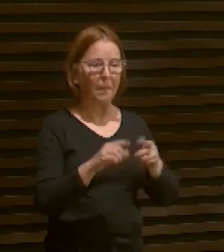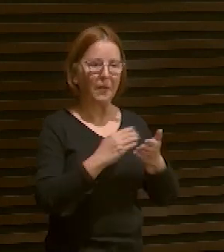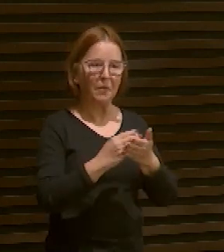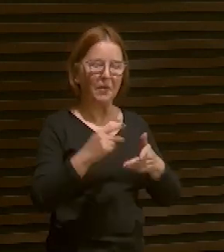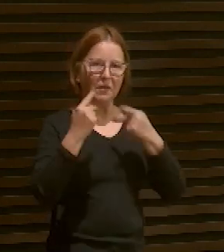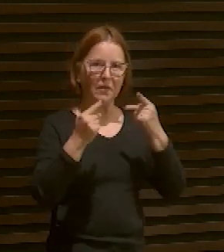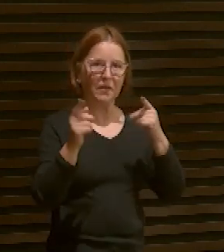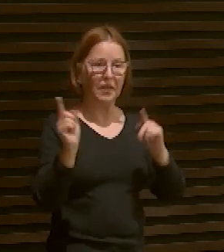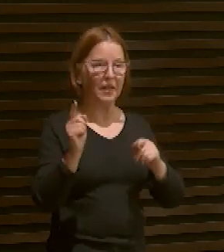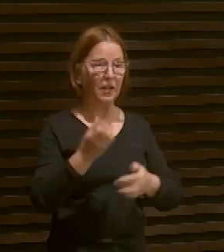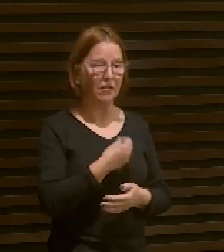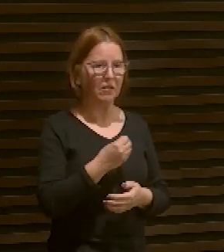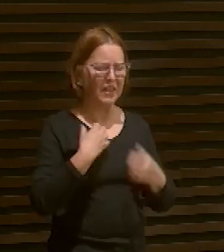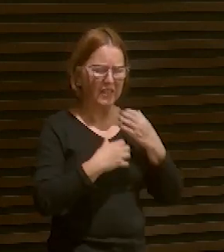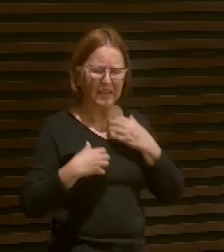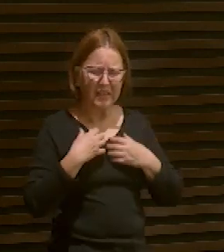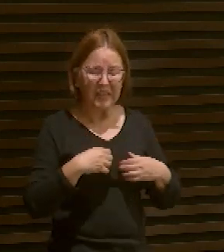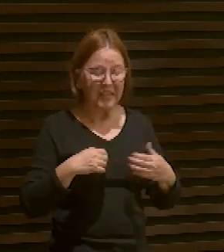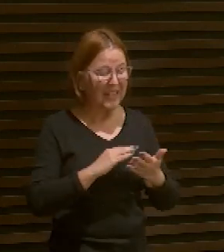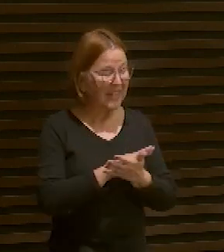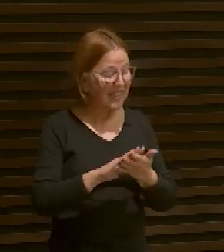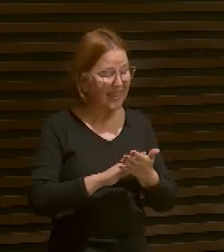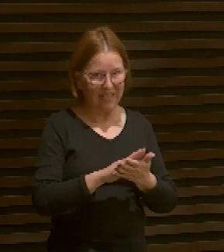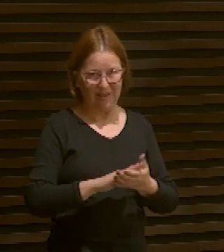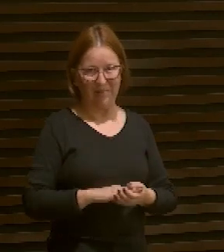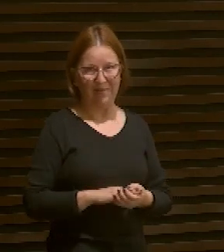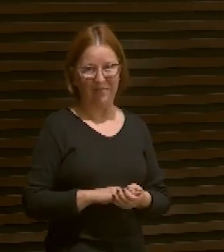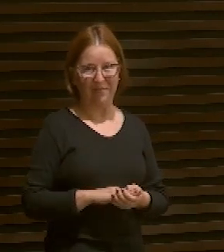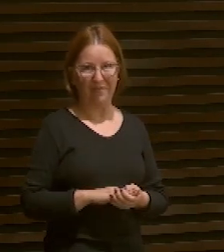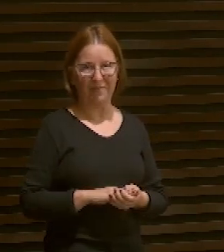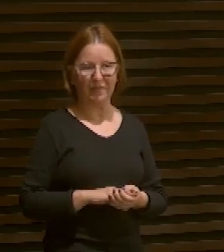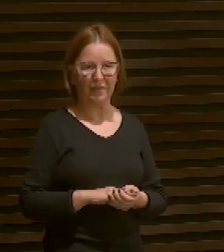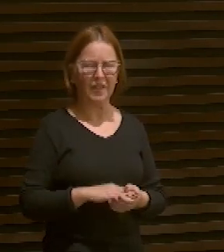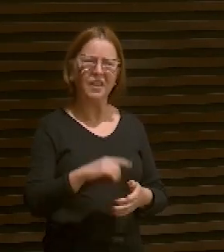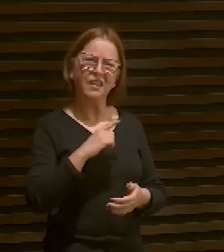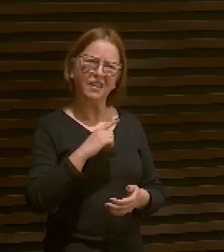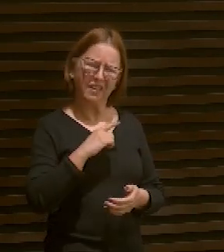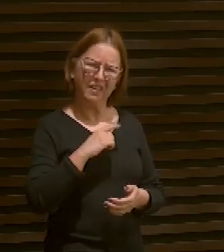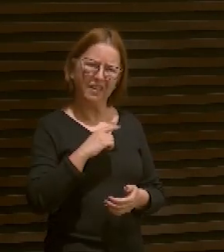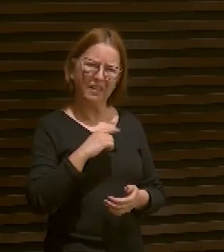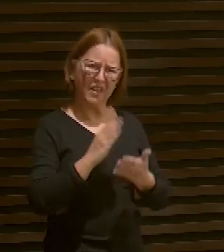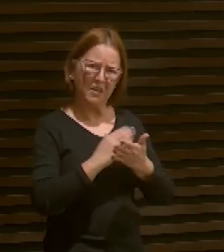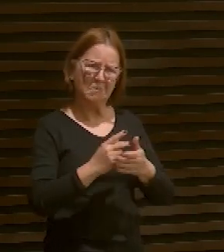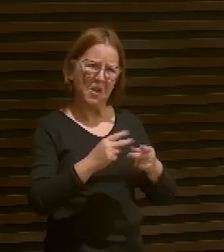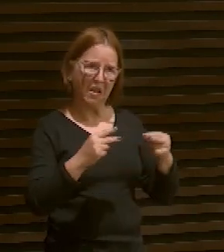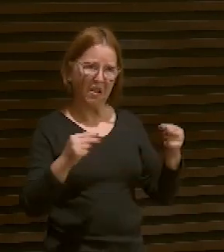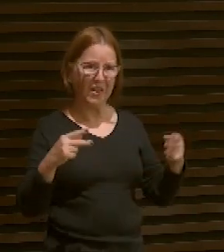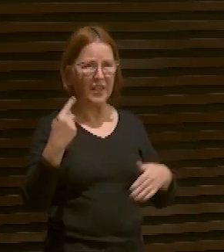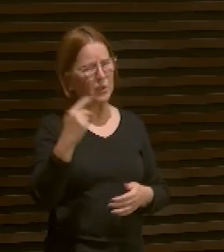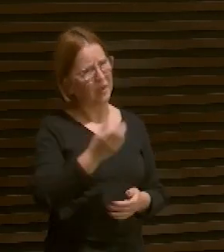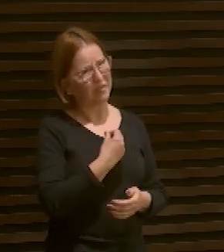dizendo, não andeis ansiosos por coisa alguma. Tem alguma coisa aí na